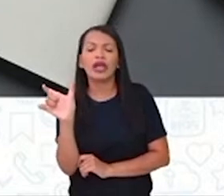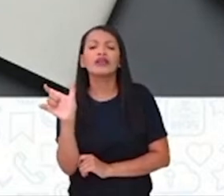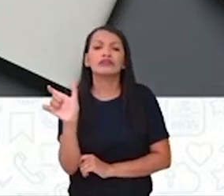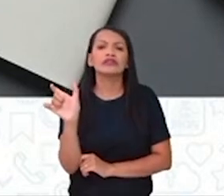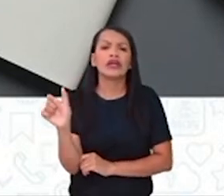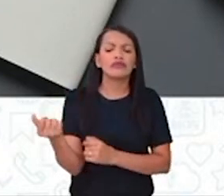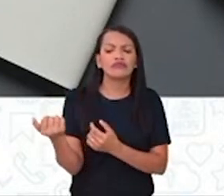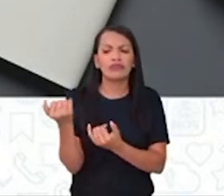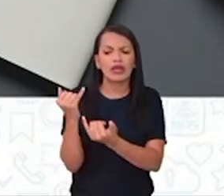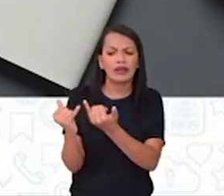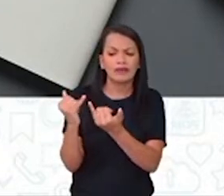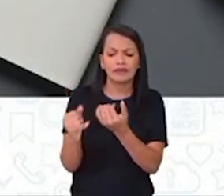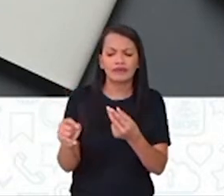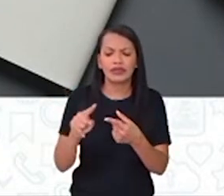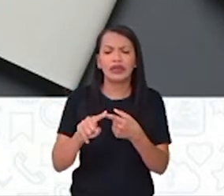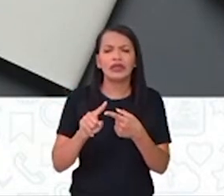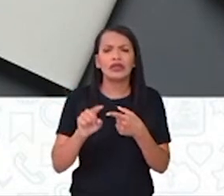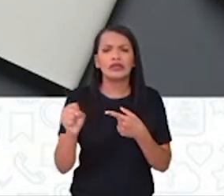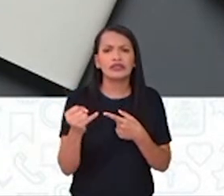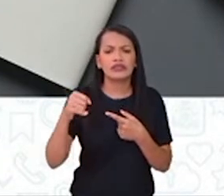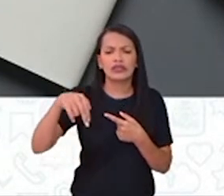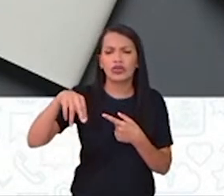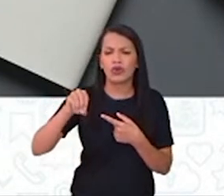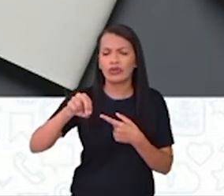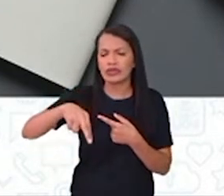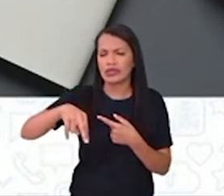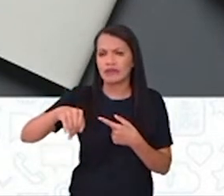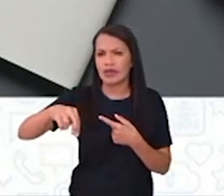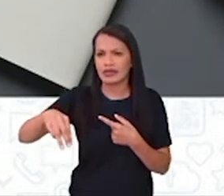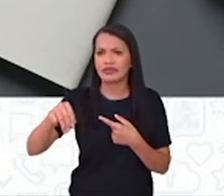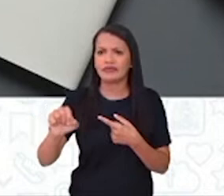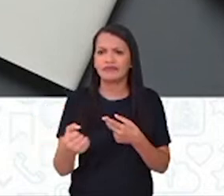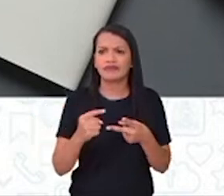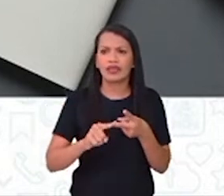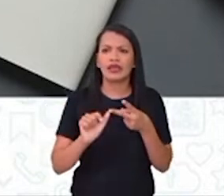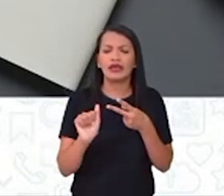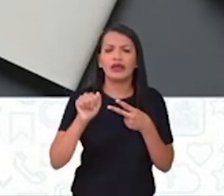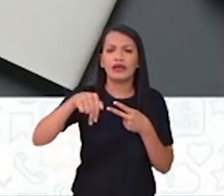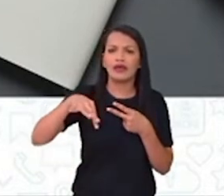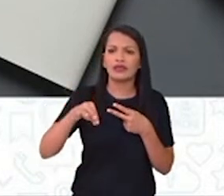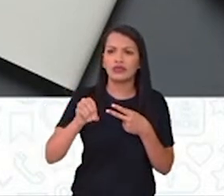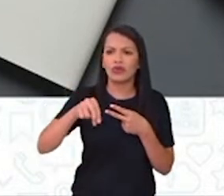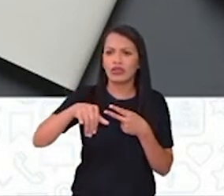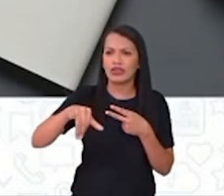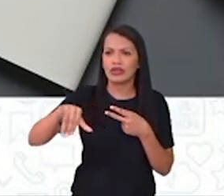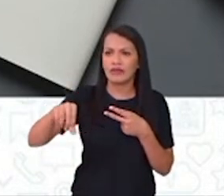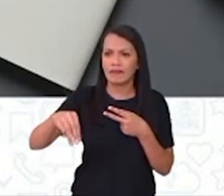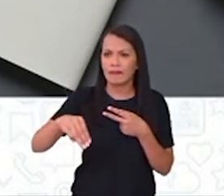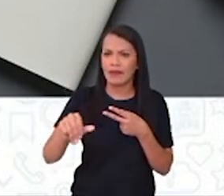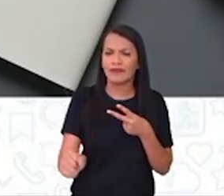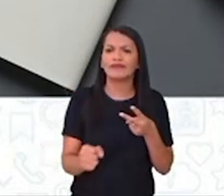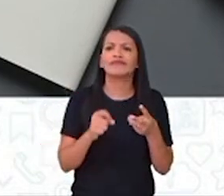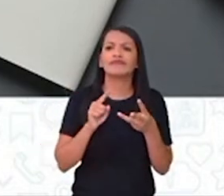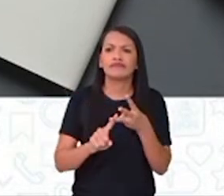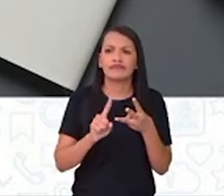sinônimas, antônimas ou parônimas, de conotação e denotação, que é um tópico que a